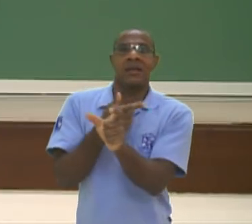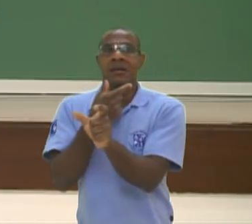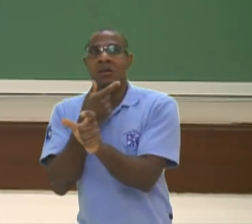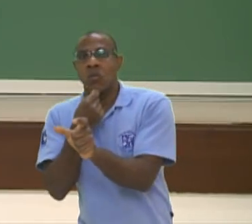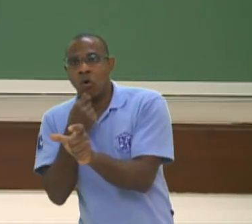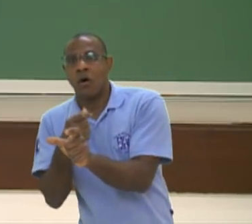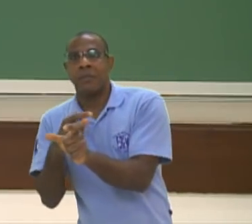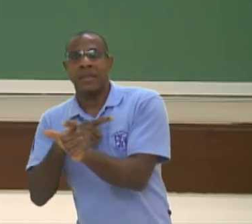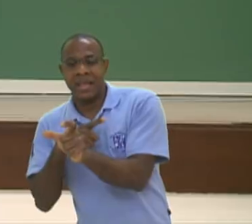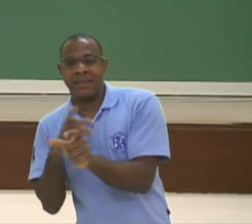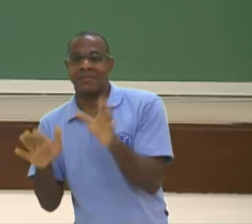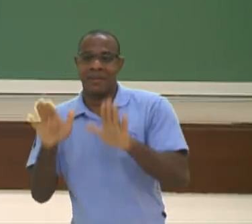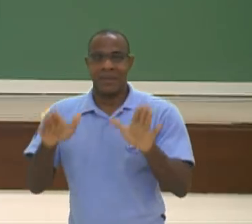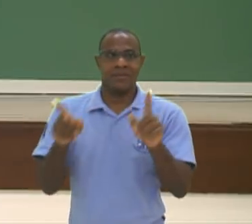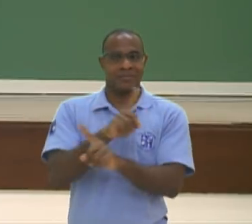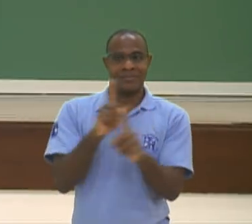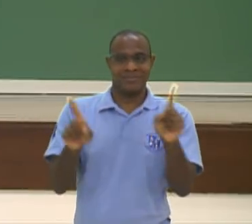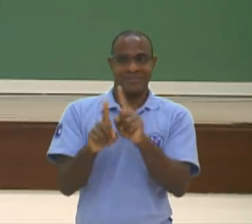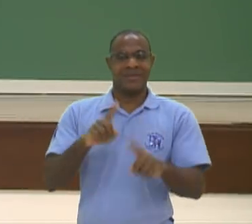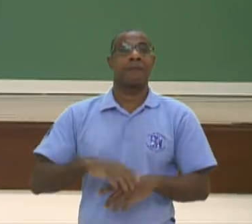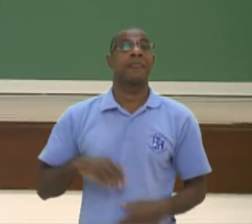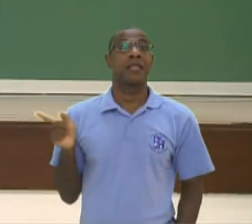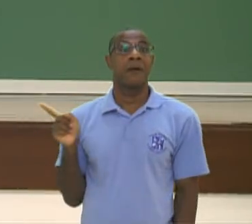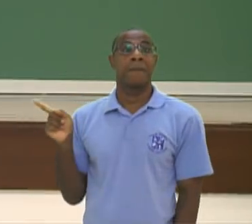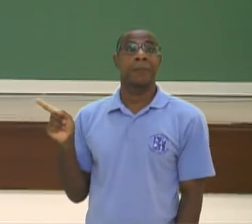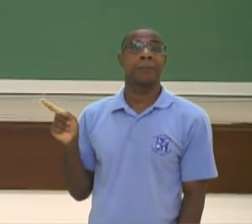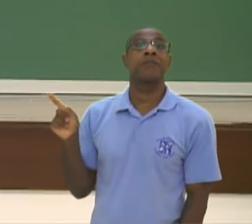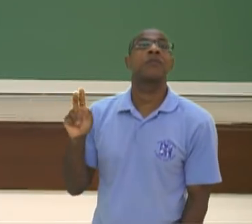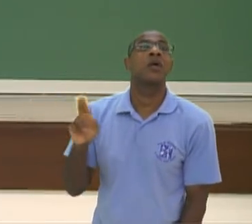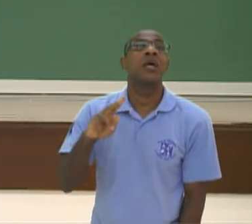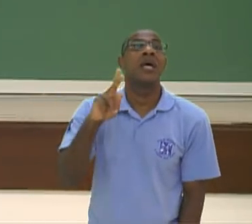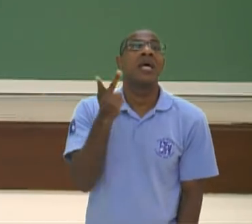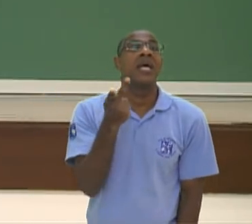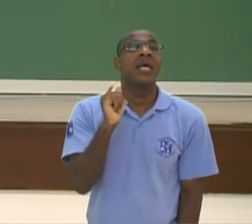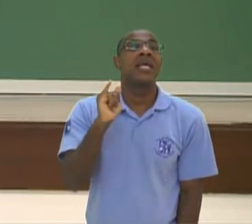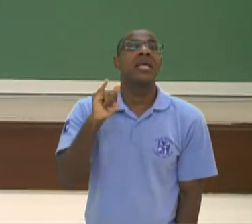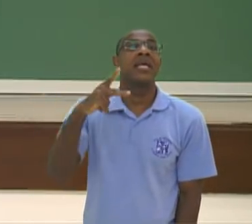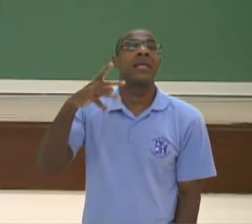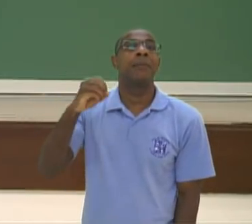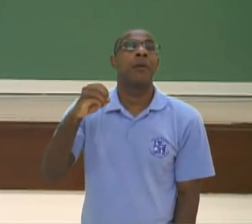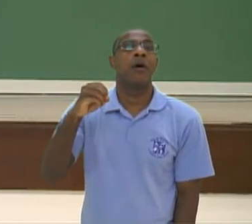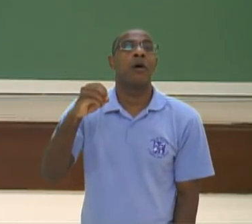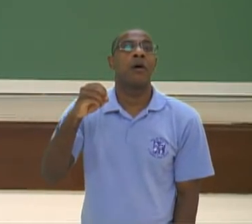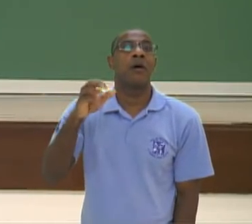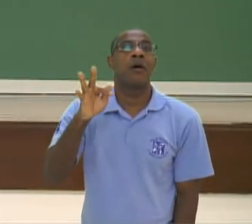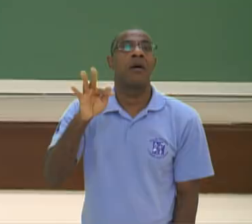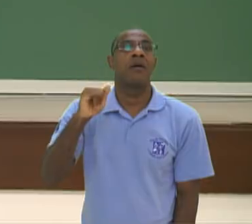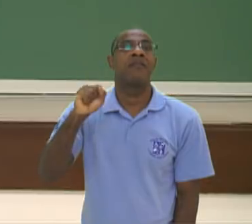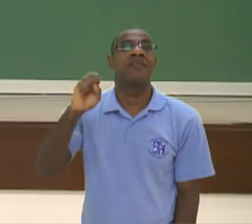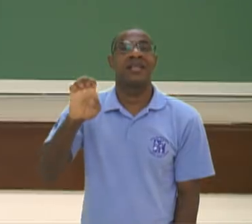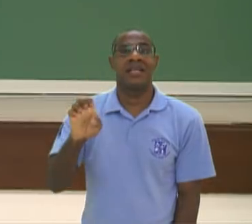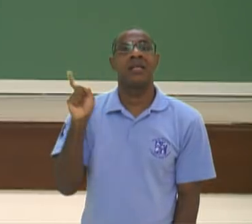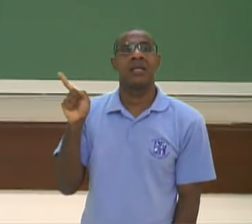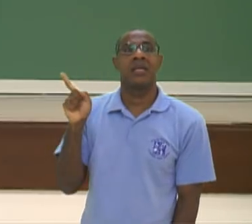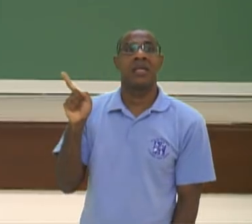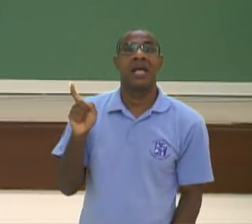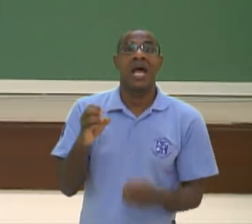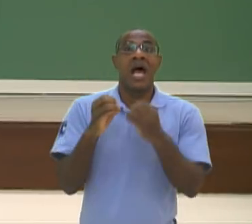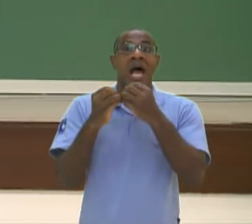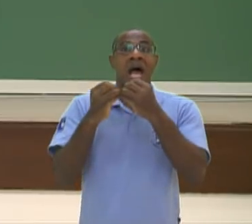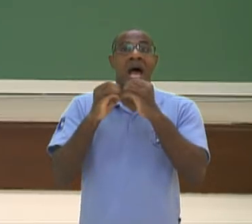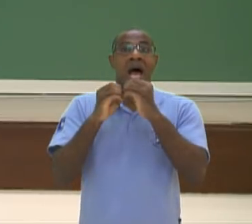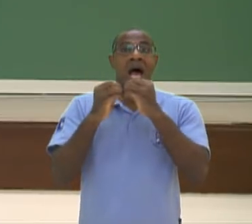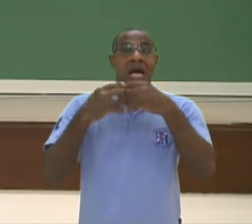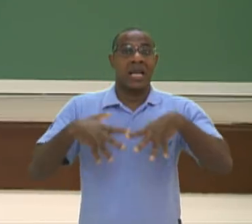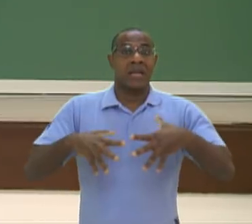a hipófise. Essa glândula, chamada de hipófise, ela fica localizada